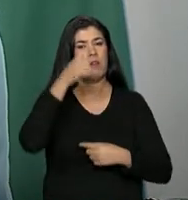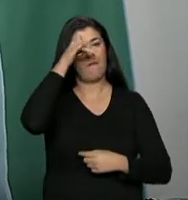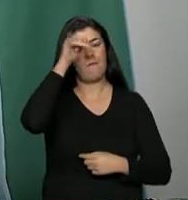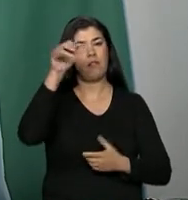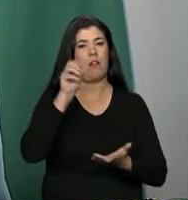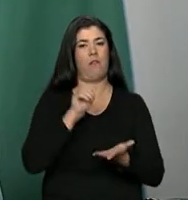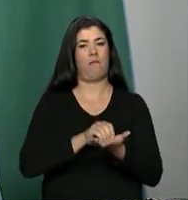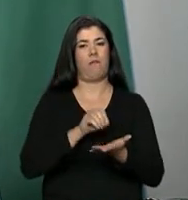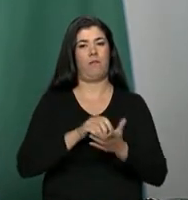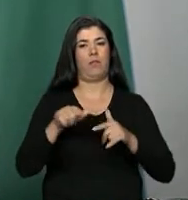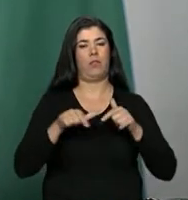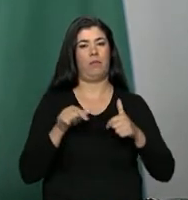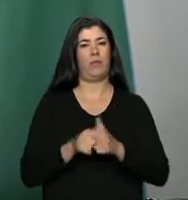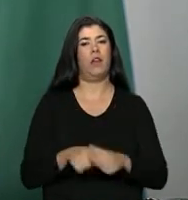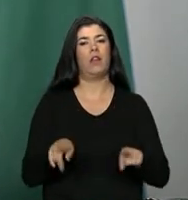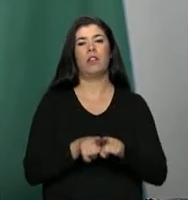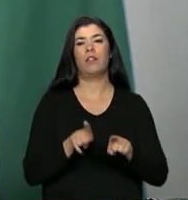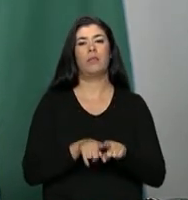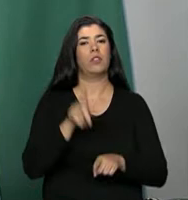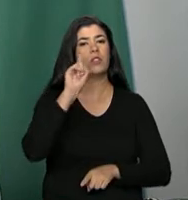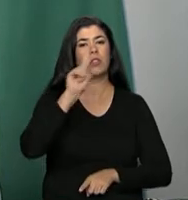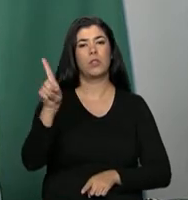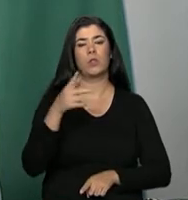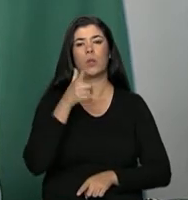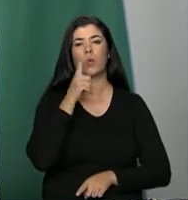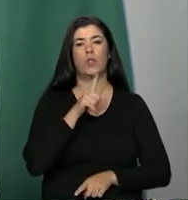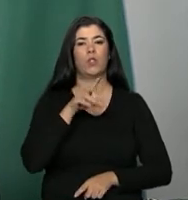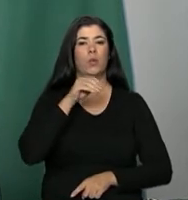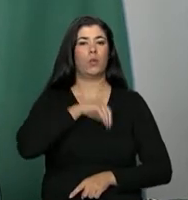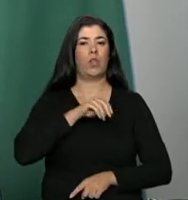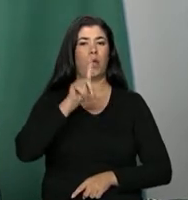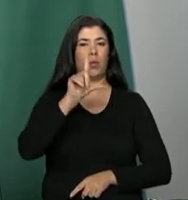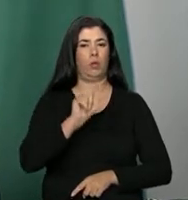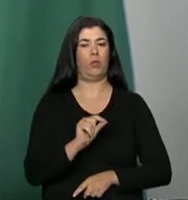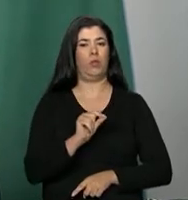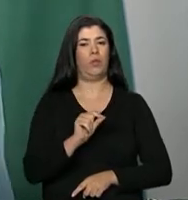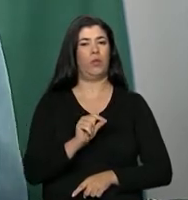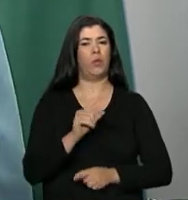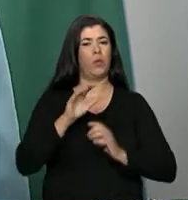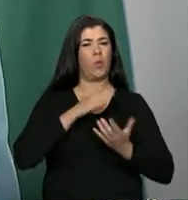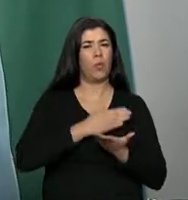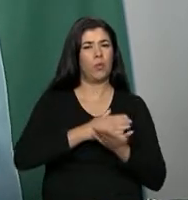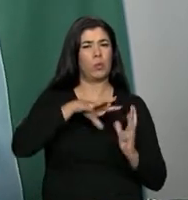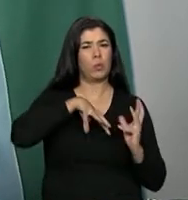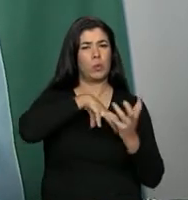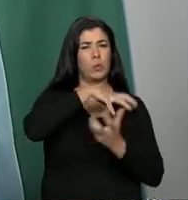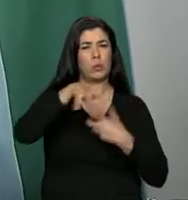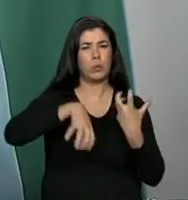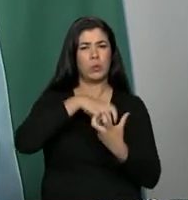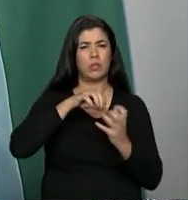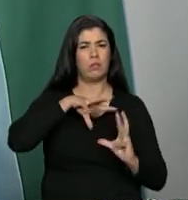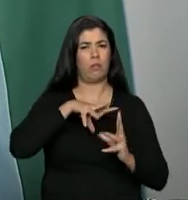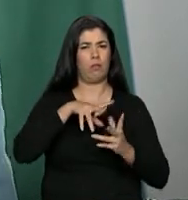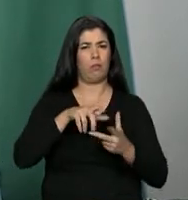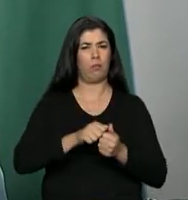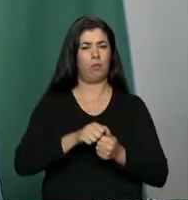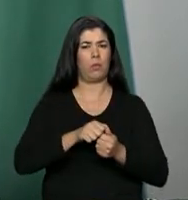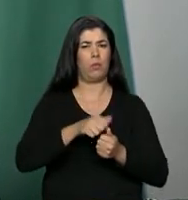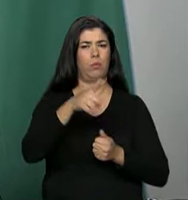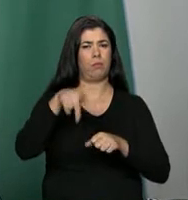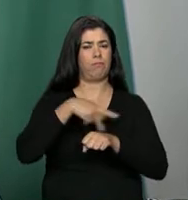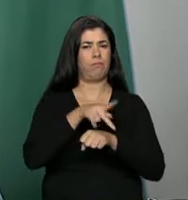também, não reduzimos salários. E, desde o início da crise, nós viemos fazendo uma